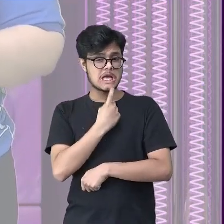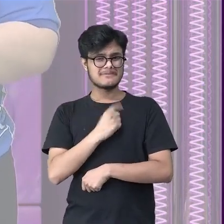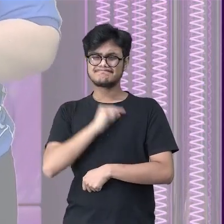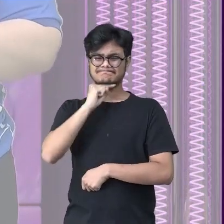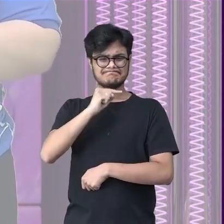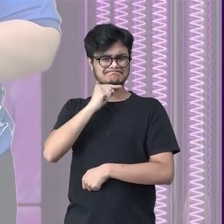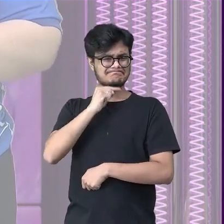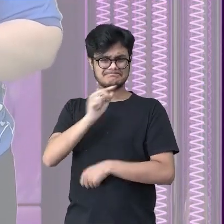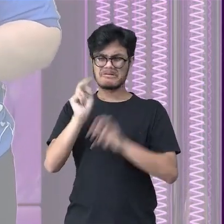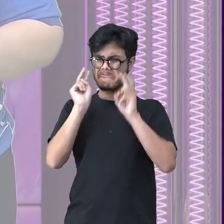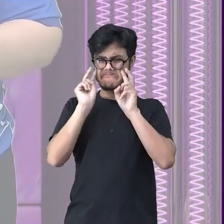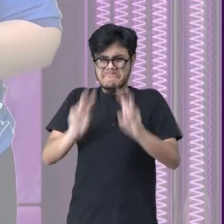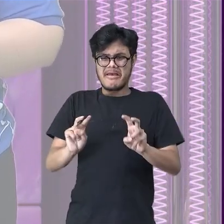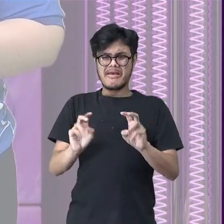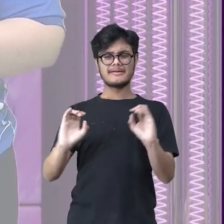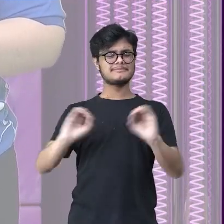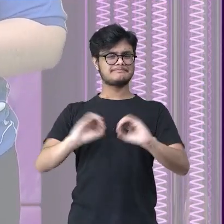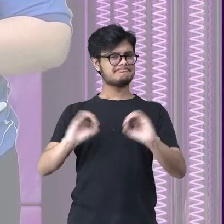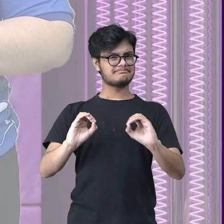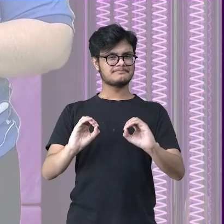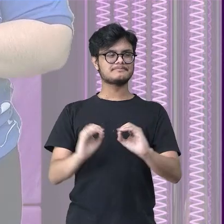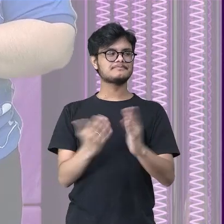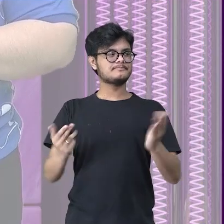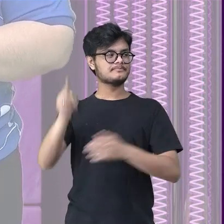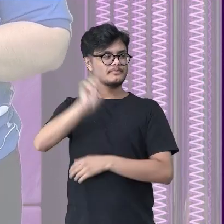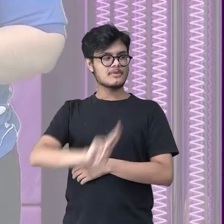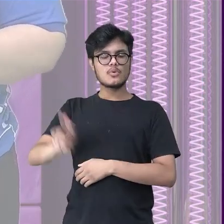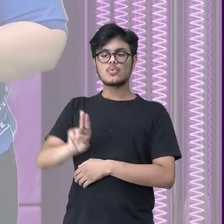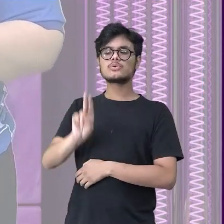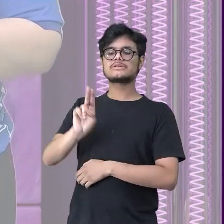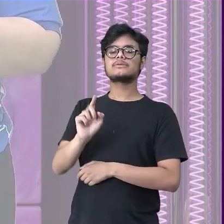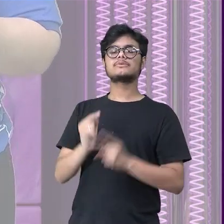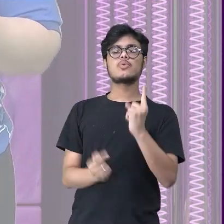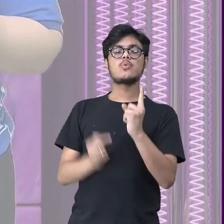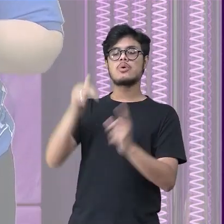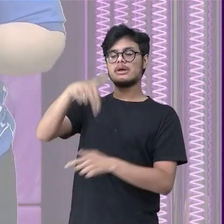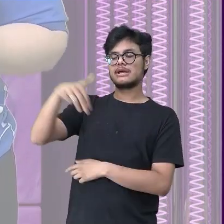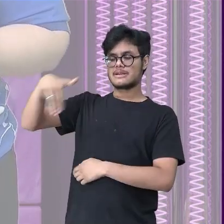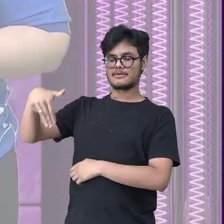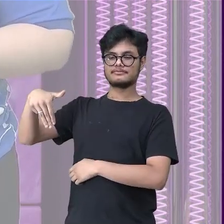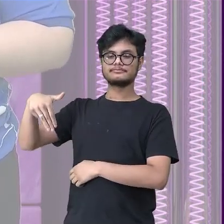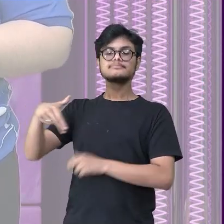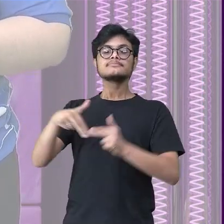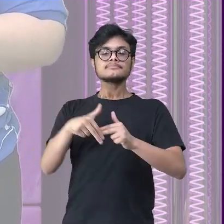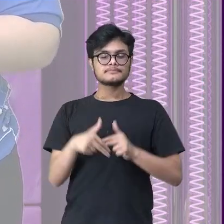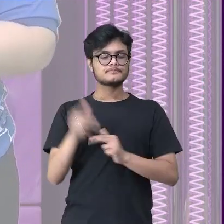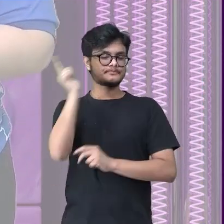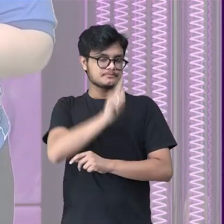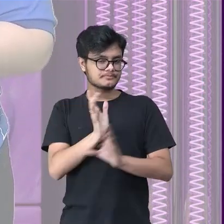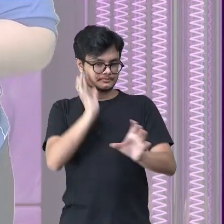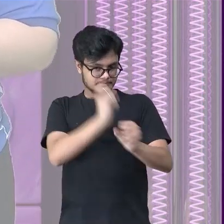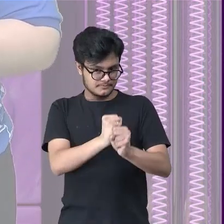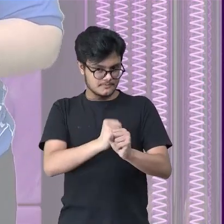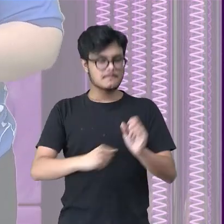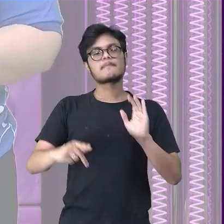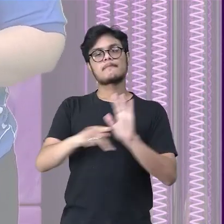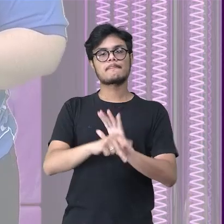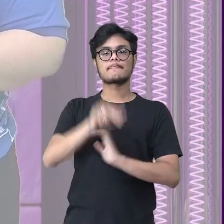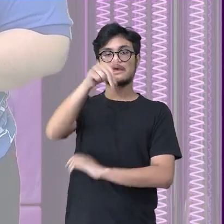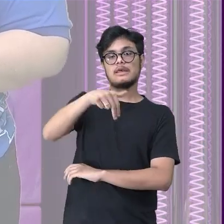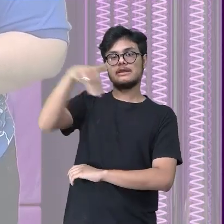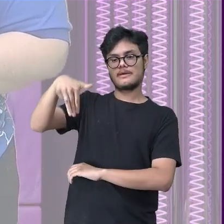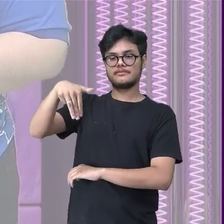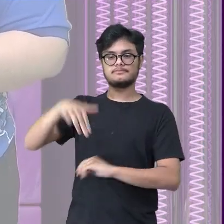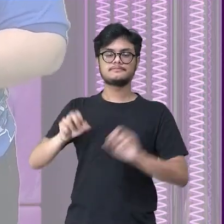nem visualizar, né, normalmente essas radiações. E aí, para medi-las, a gente utiliza o